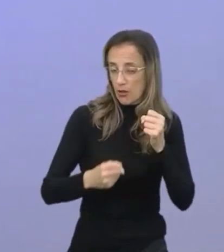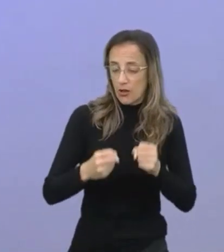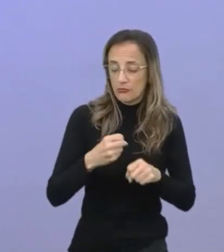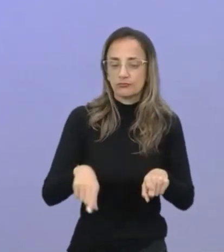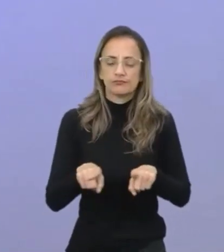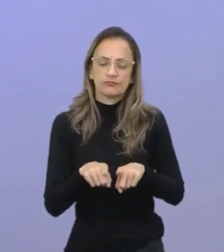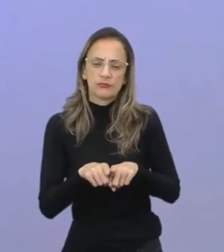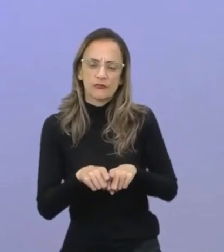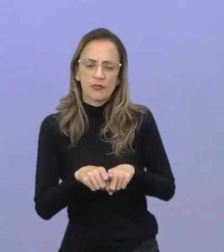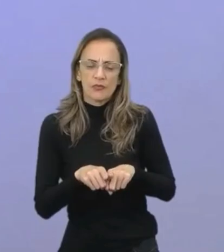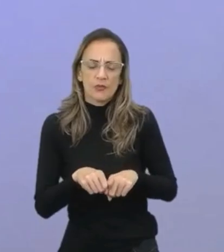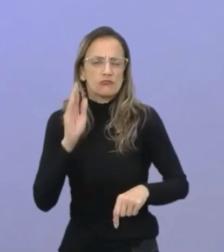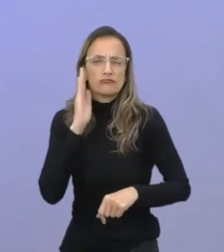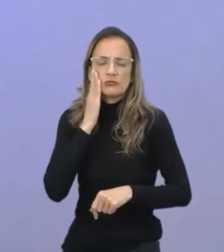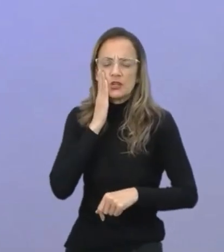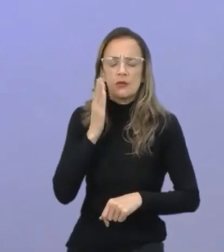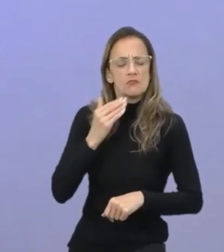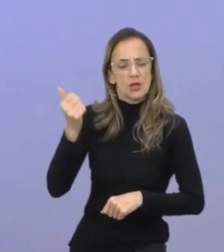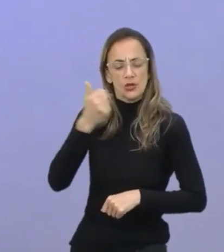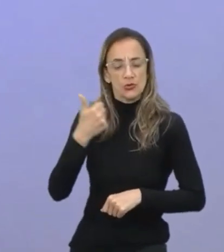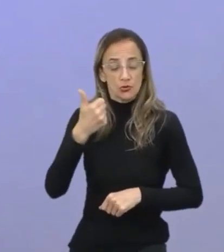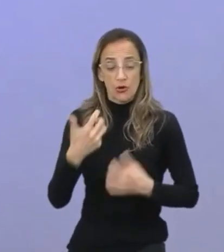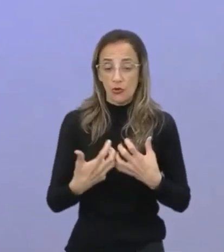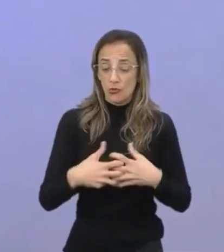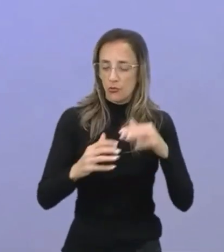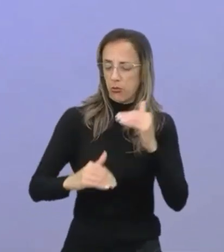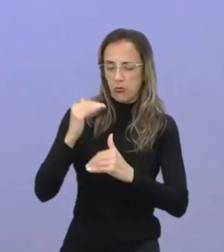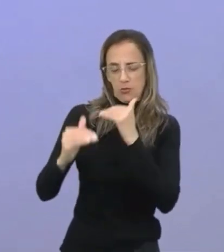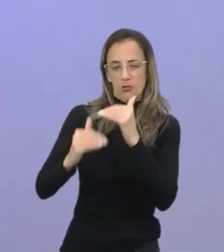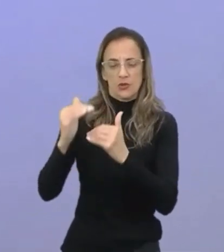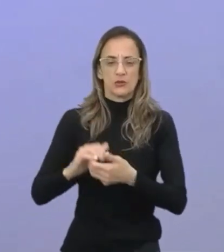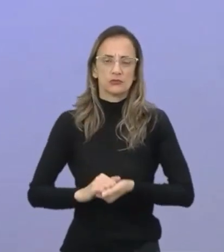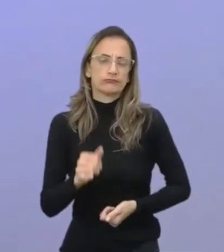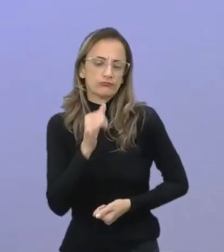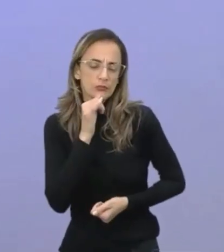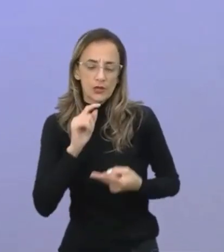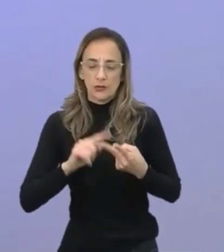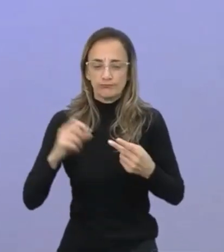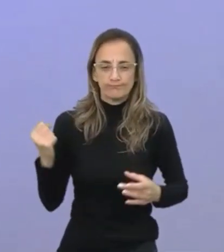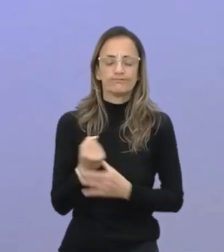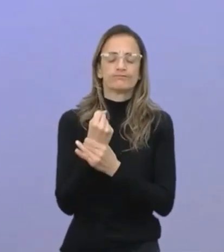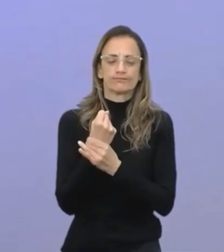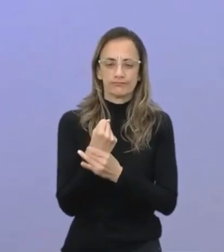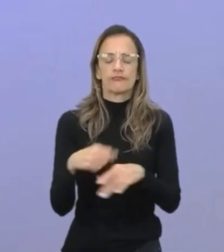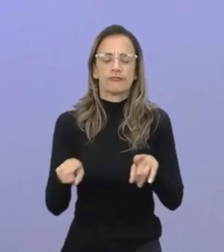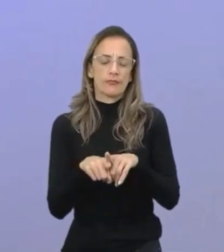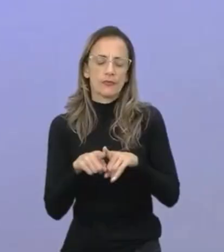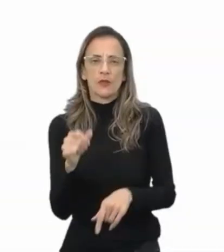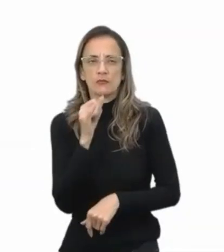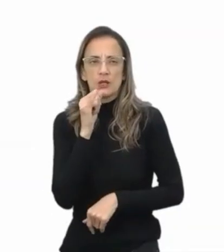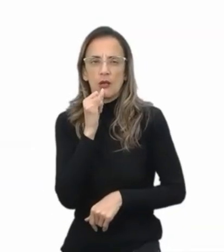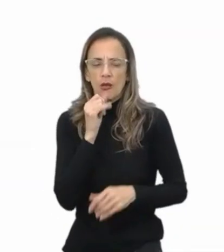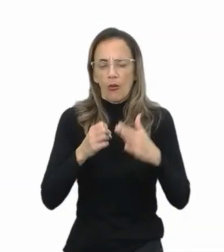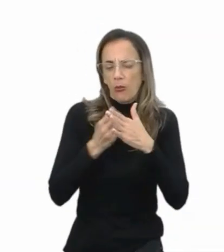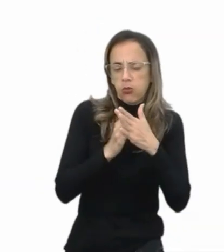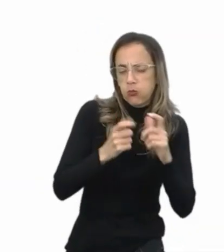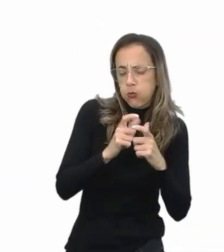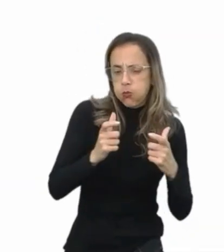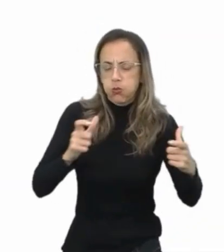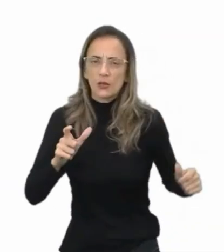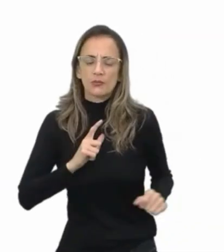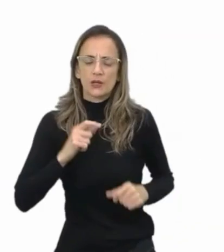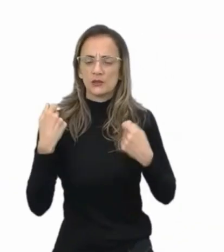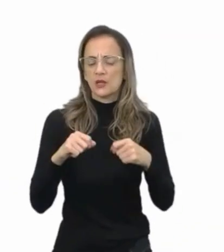consegue ter uma eficiência melhor no processo de otimização e também, por exemplo, na segurança, né? Nós temos ali, por exemplo, uma empresa muito grande que precisa ter